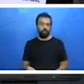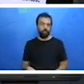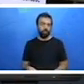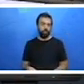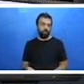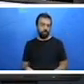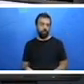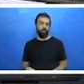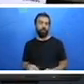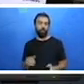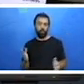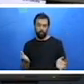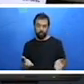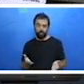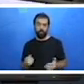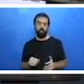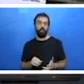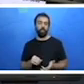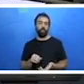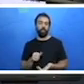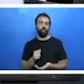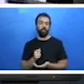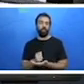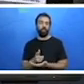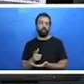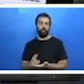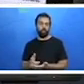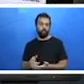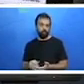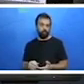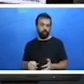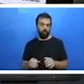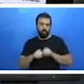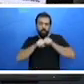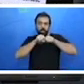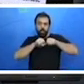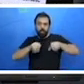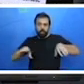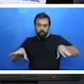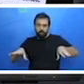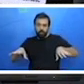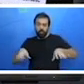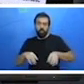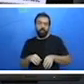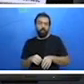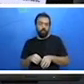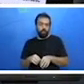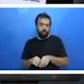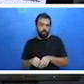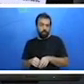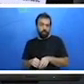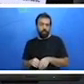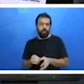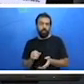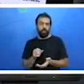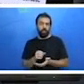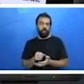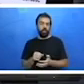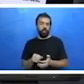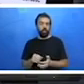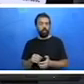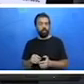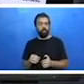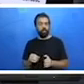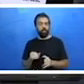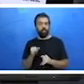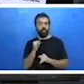feiras como antigamente. Hoje os textos contam com a facilidade de impressão e distribuição dos exemplares, podendo ser difundidos de